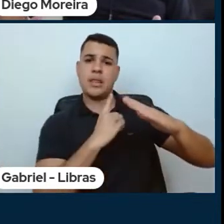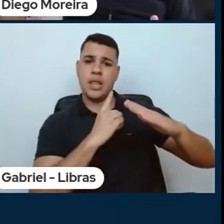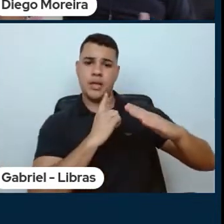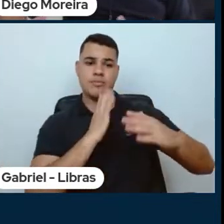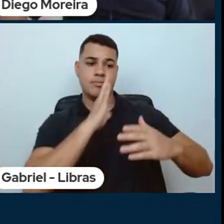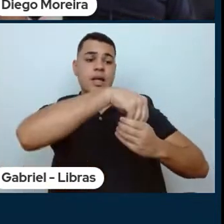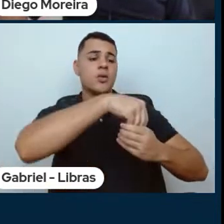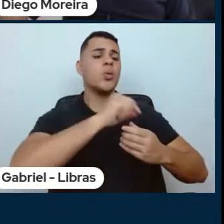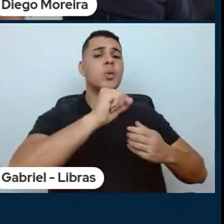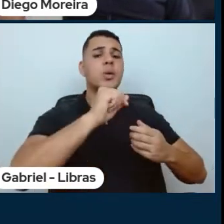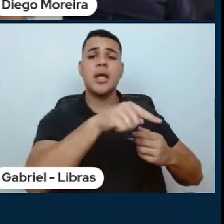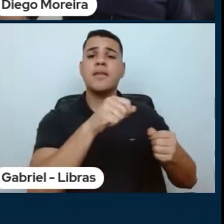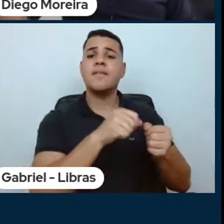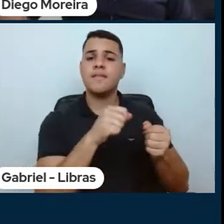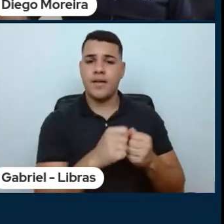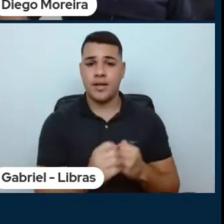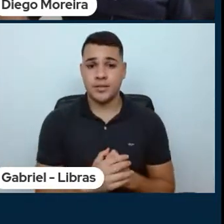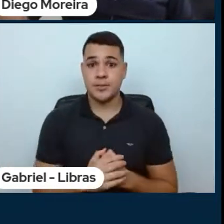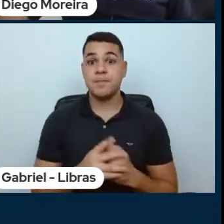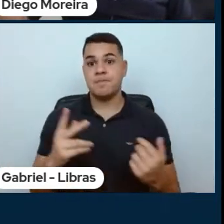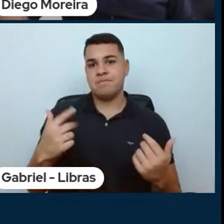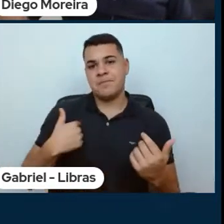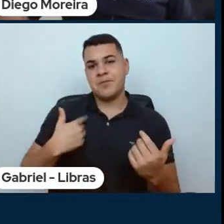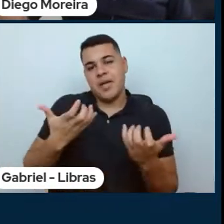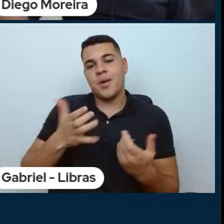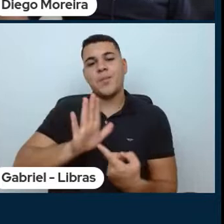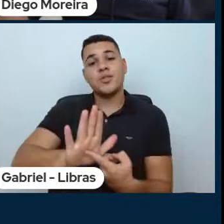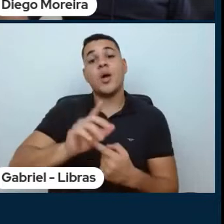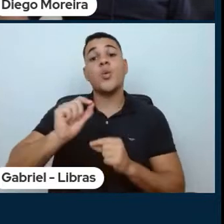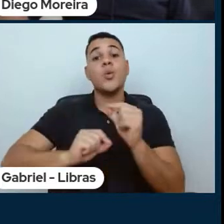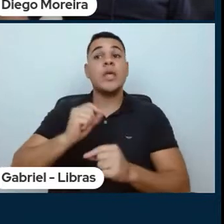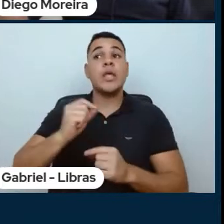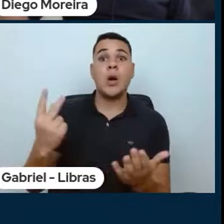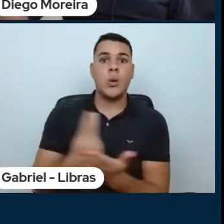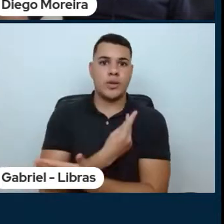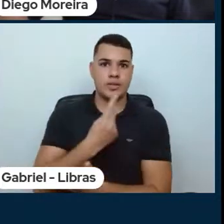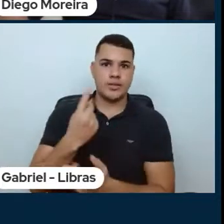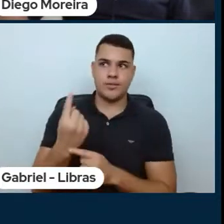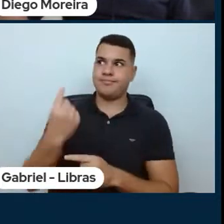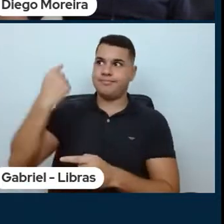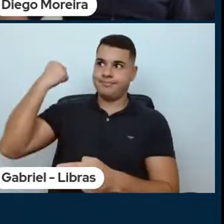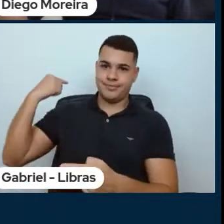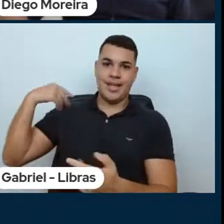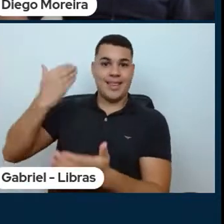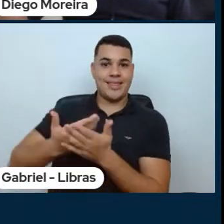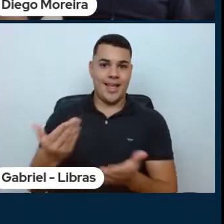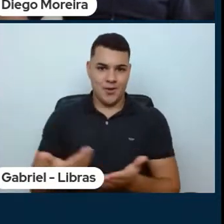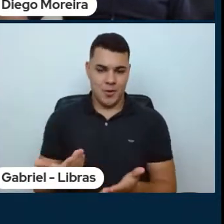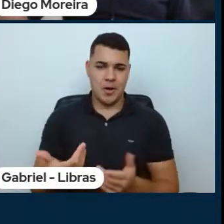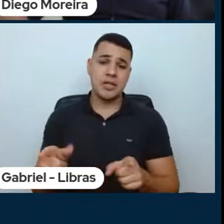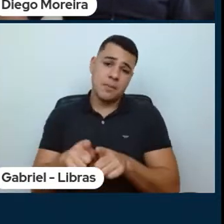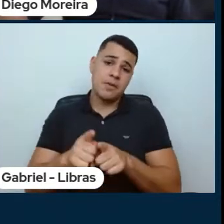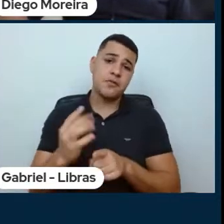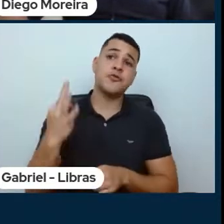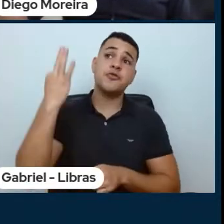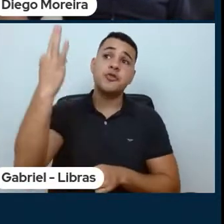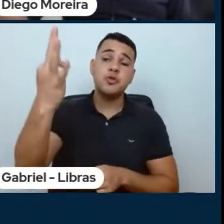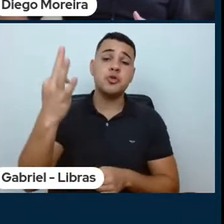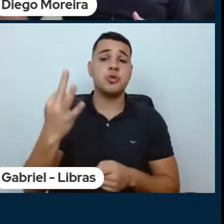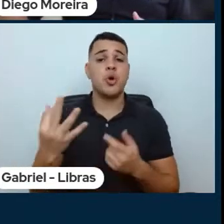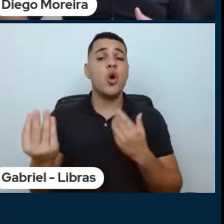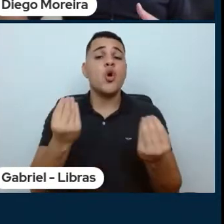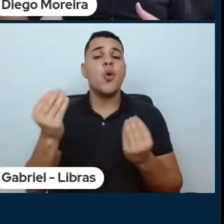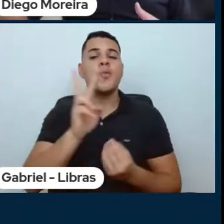o que aconteceu nesses últimos anos e para onde possivelmente a gente está indo, né, e com